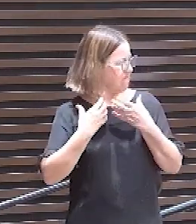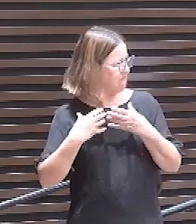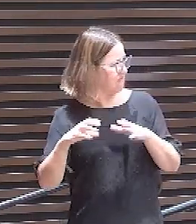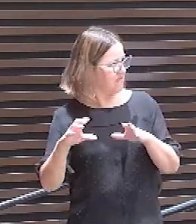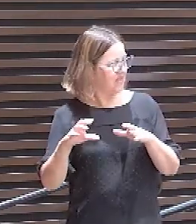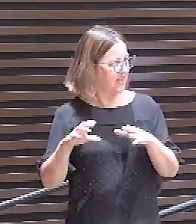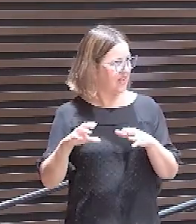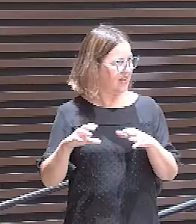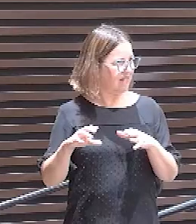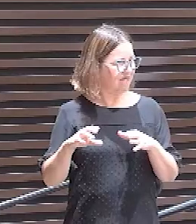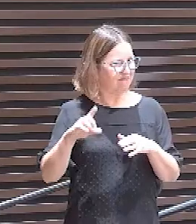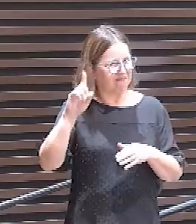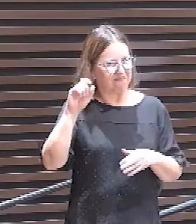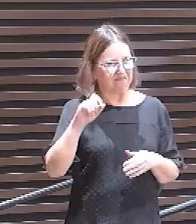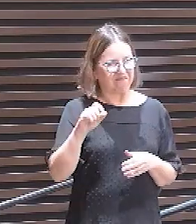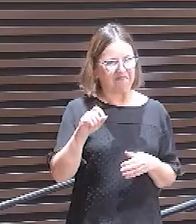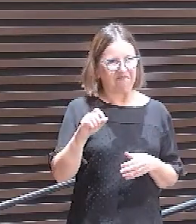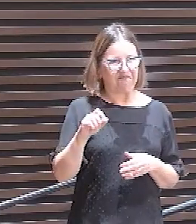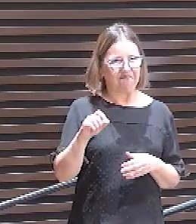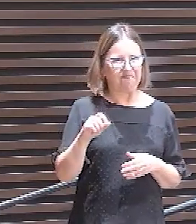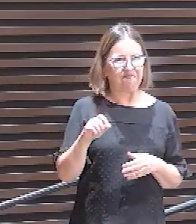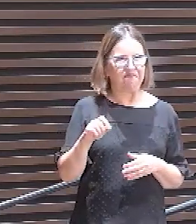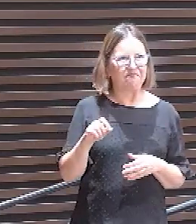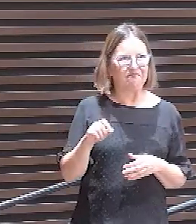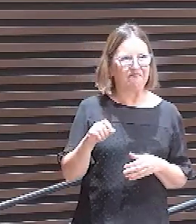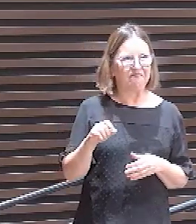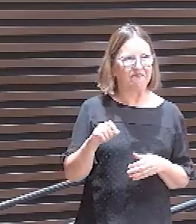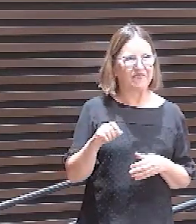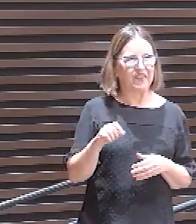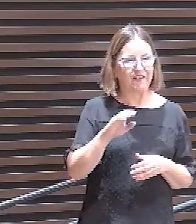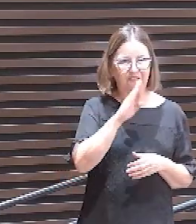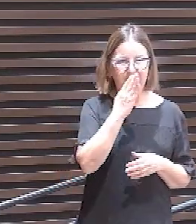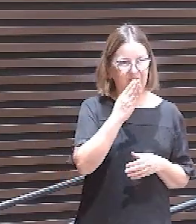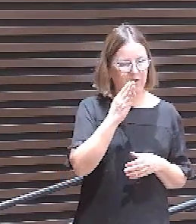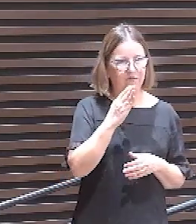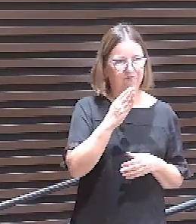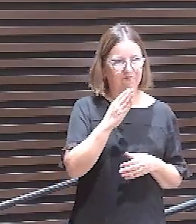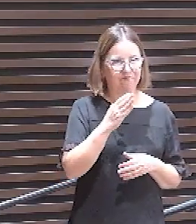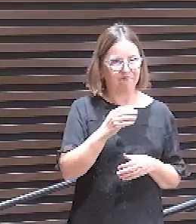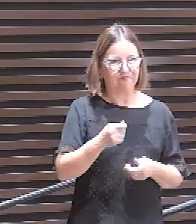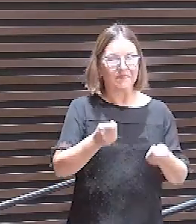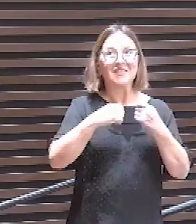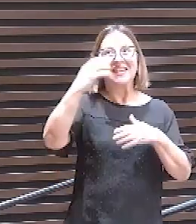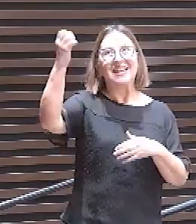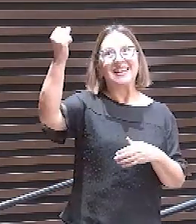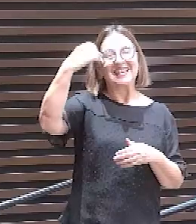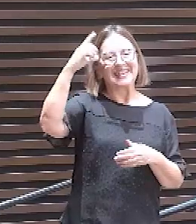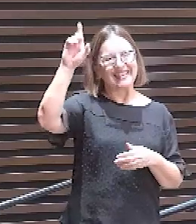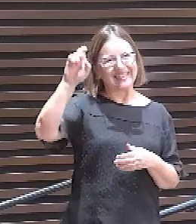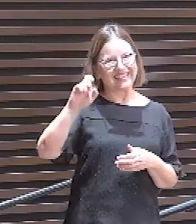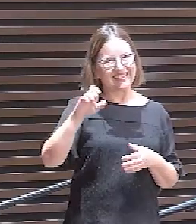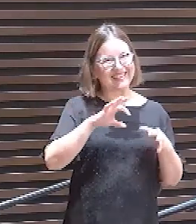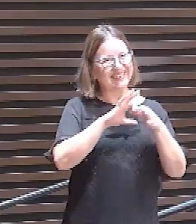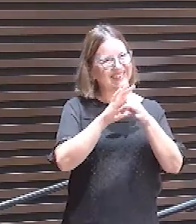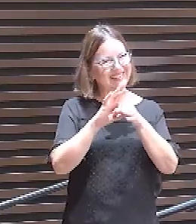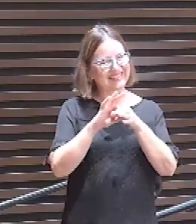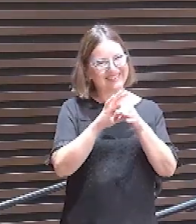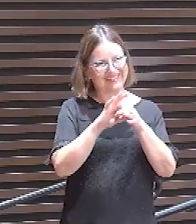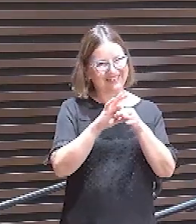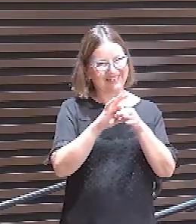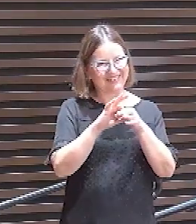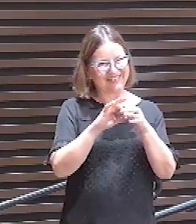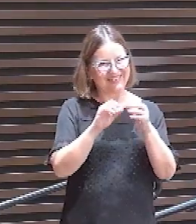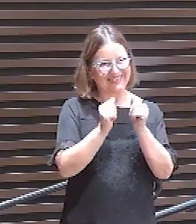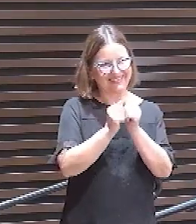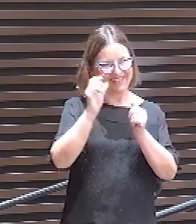um mequetrefe andando contigo. Dá-me a graça de ser íntimo do Senhor.